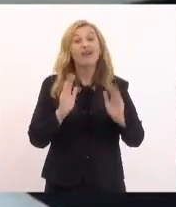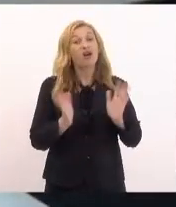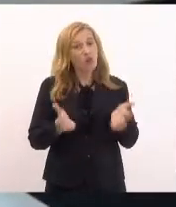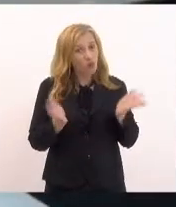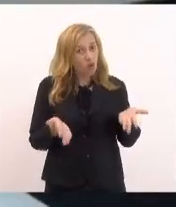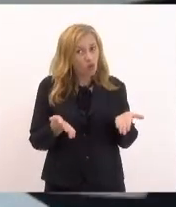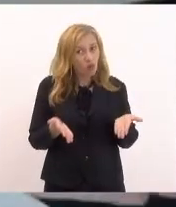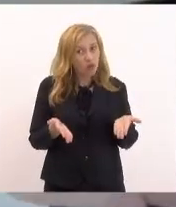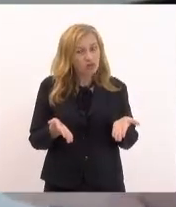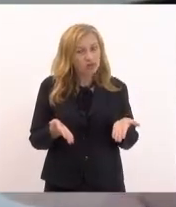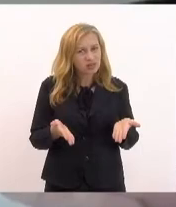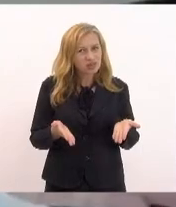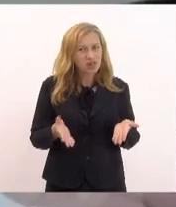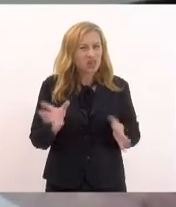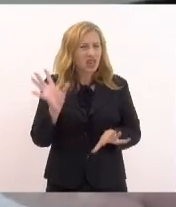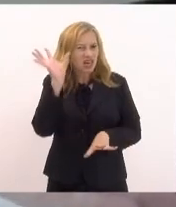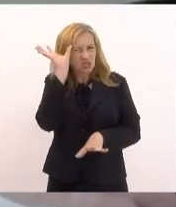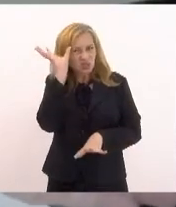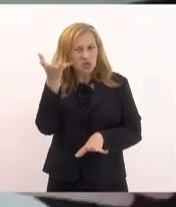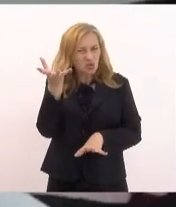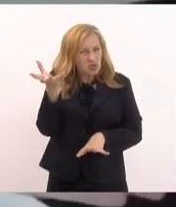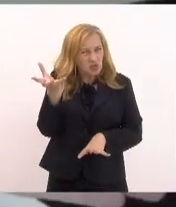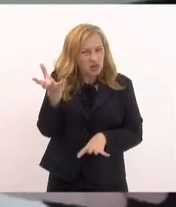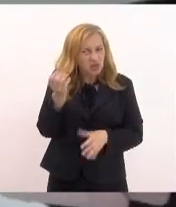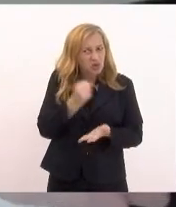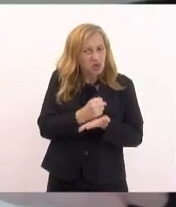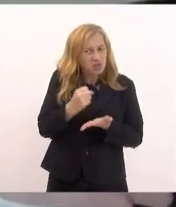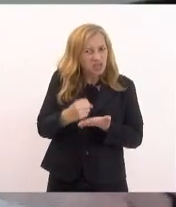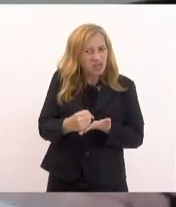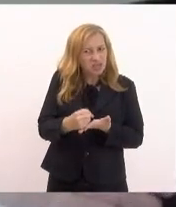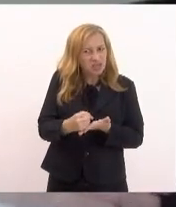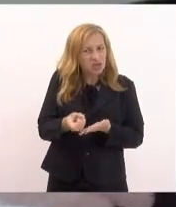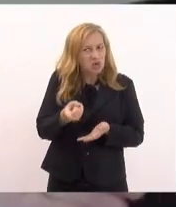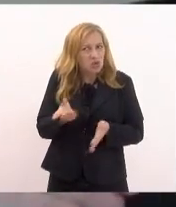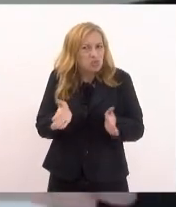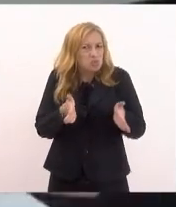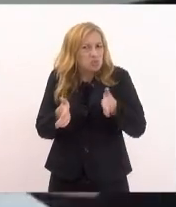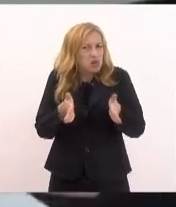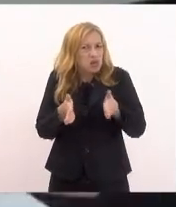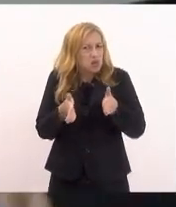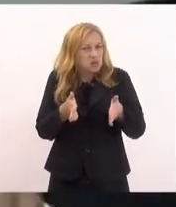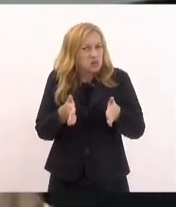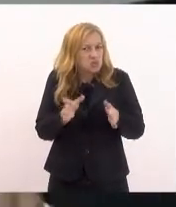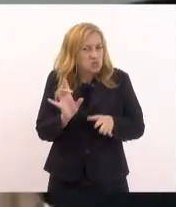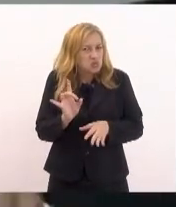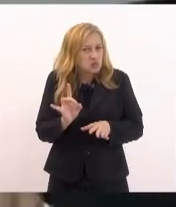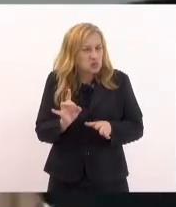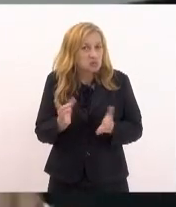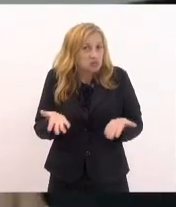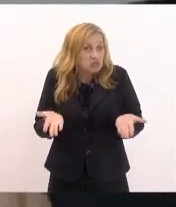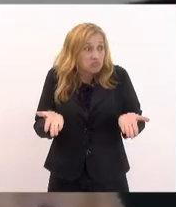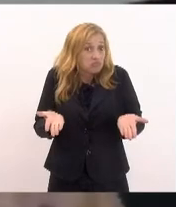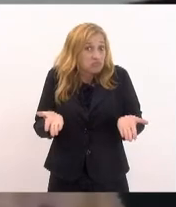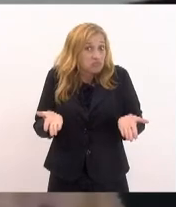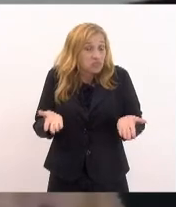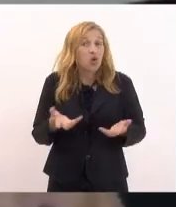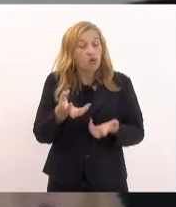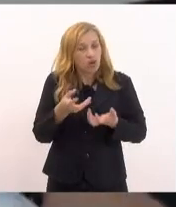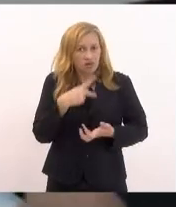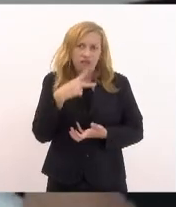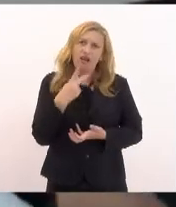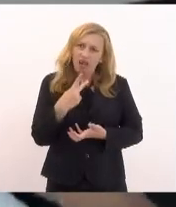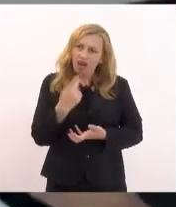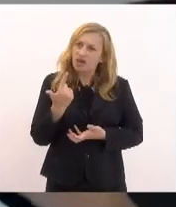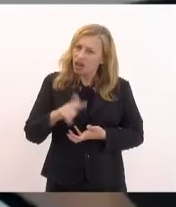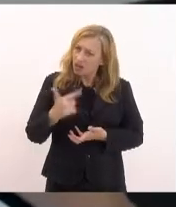me sai com essa solução de contratação por tempo determinado. Eu quero aqui dizer, repito, já